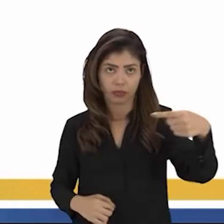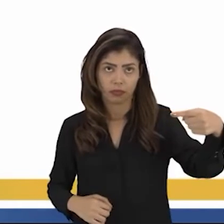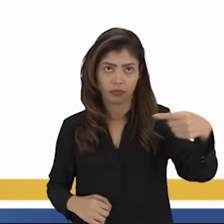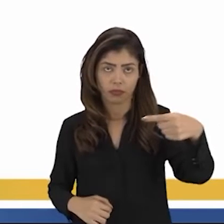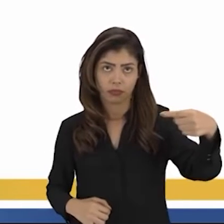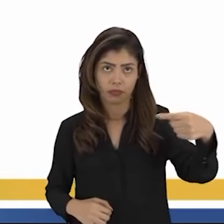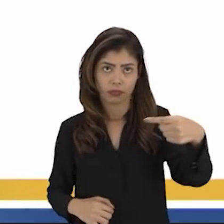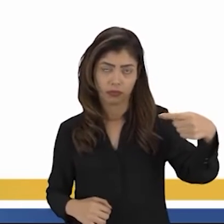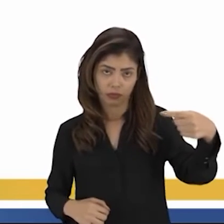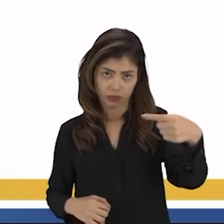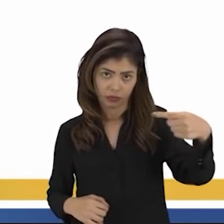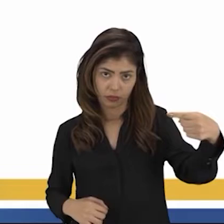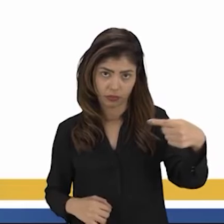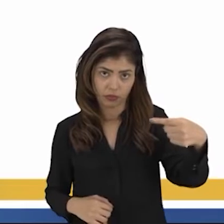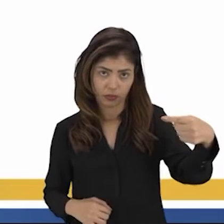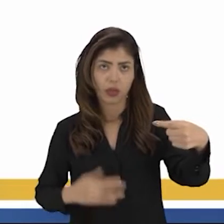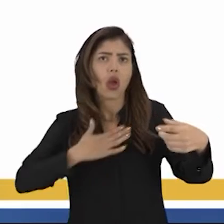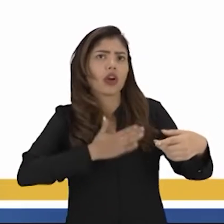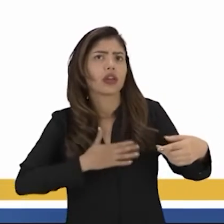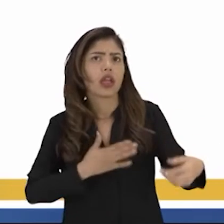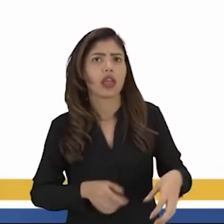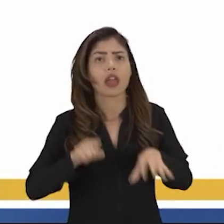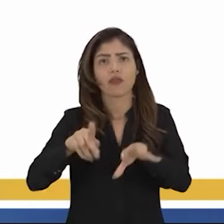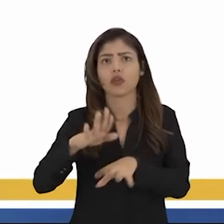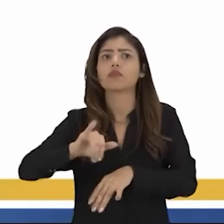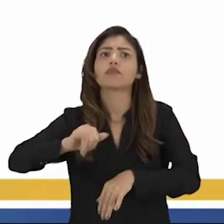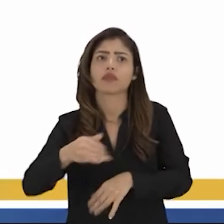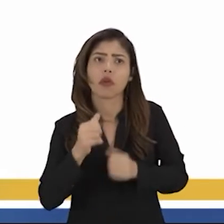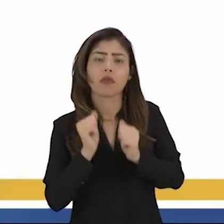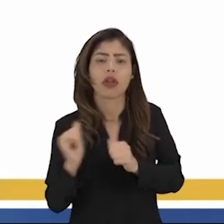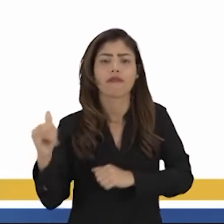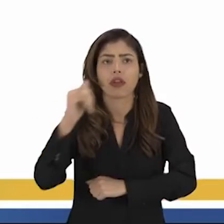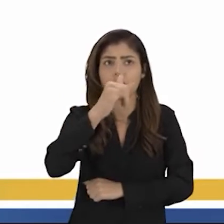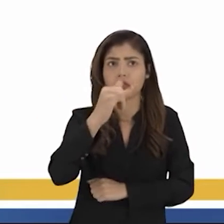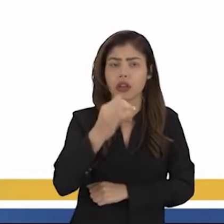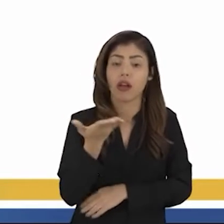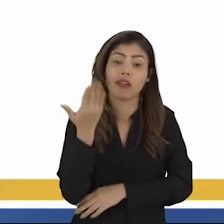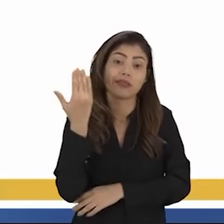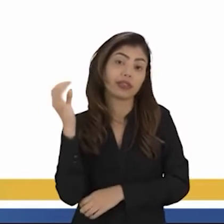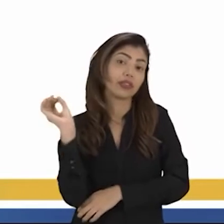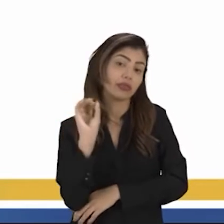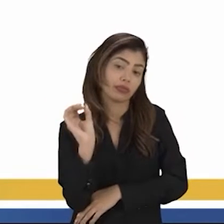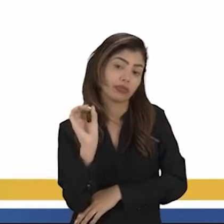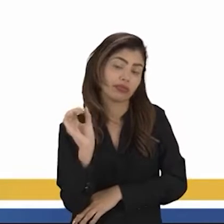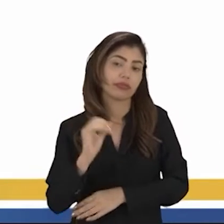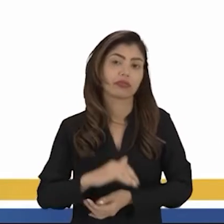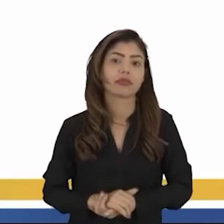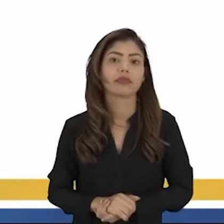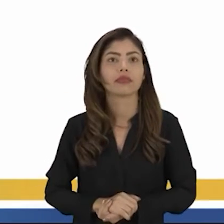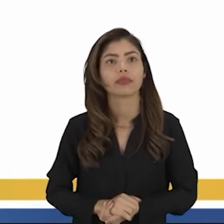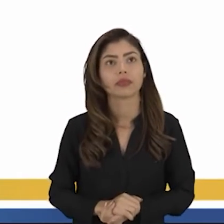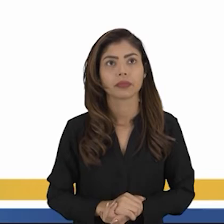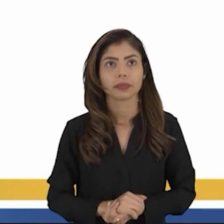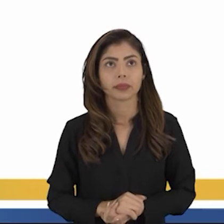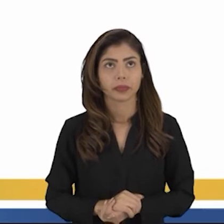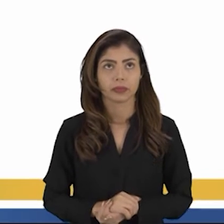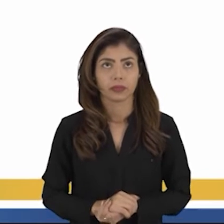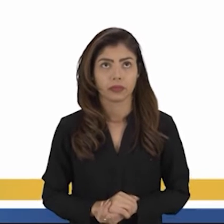direta, travessão, gostaria que fosse possível fazer a viagem antes de outubro.